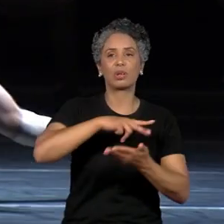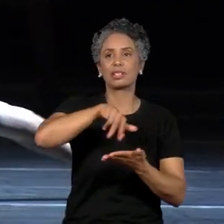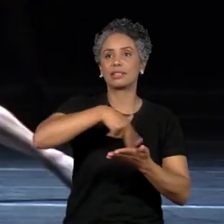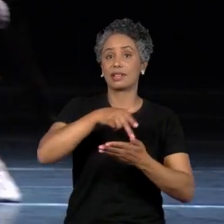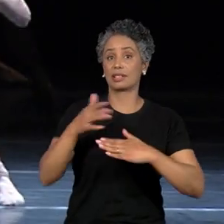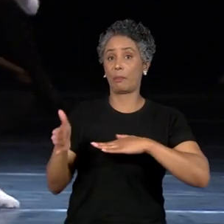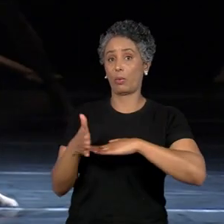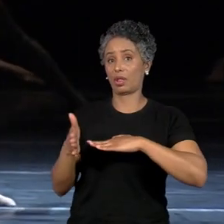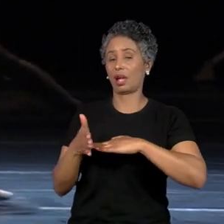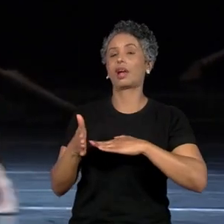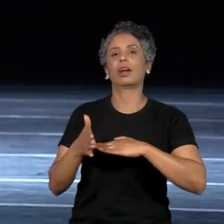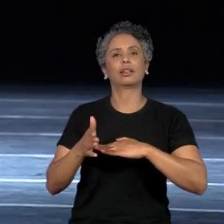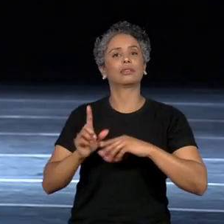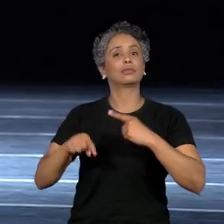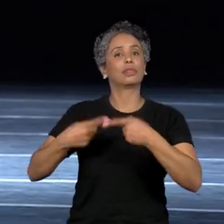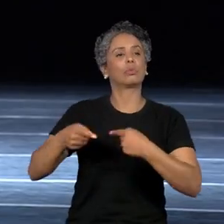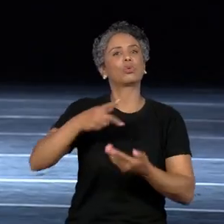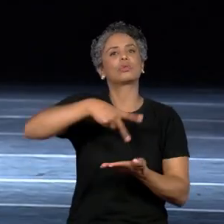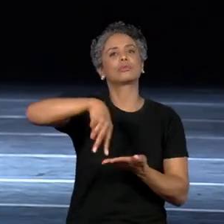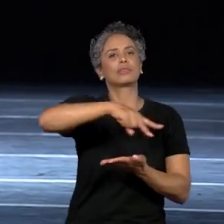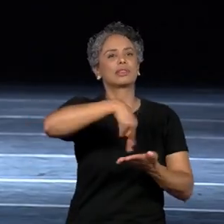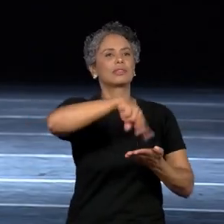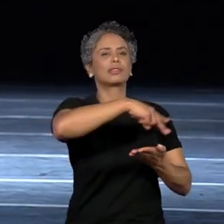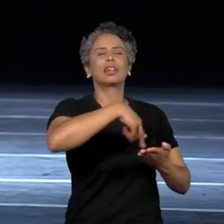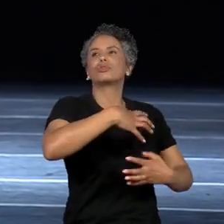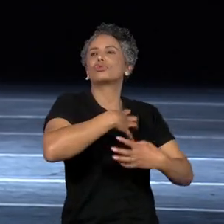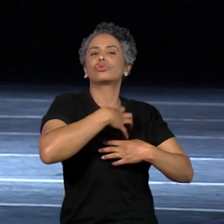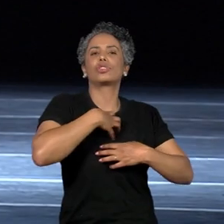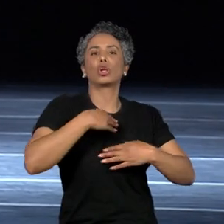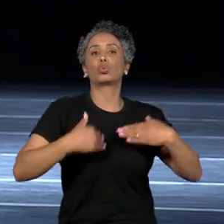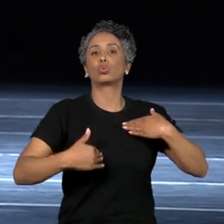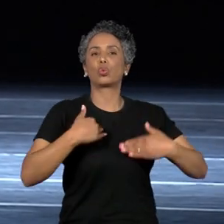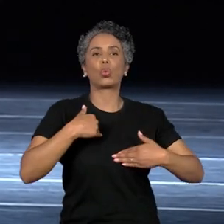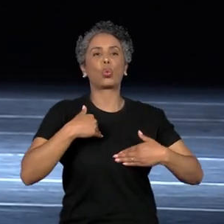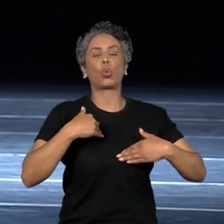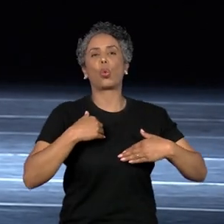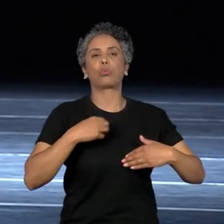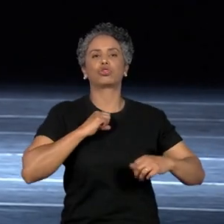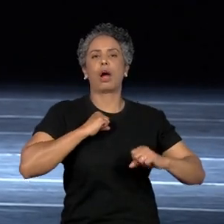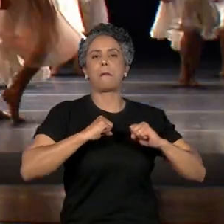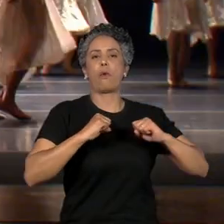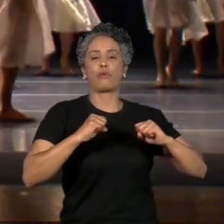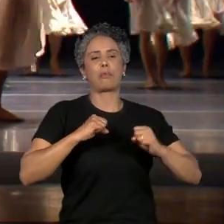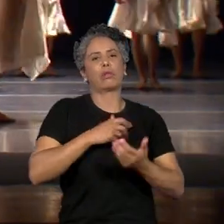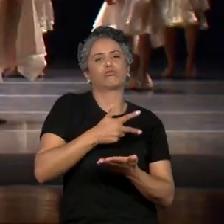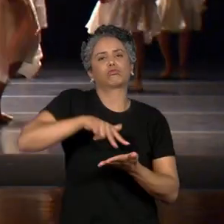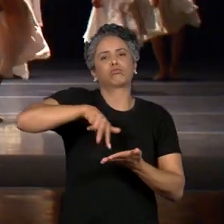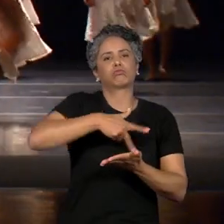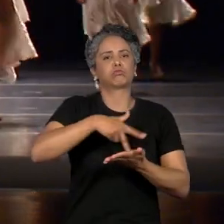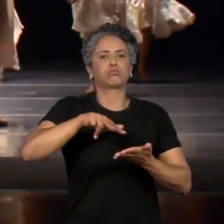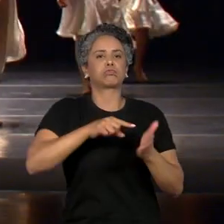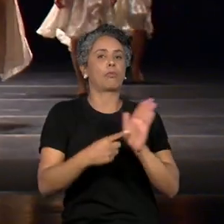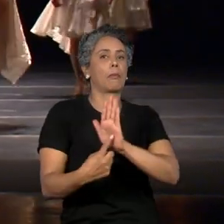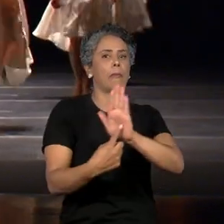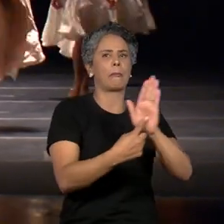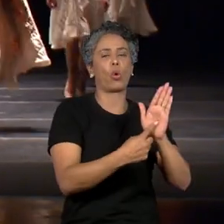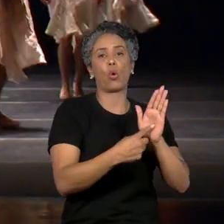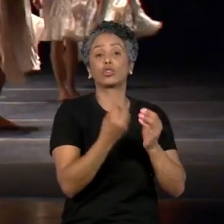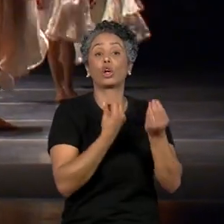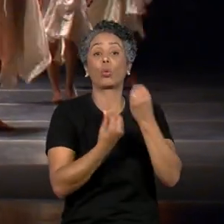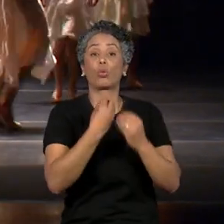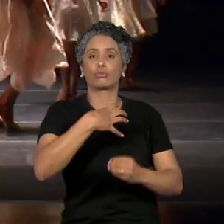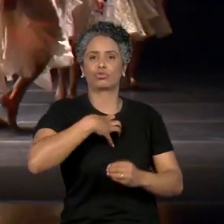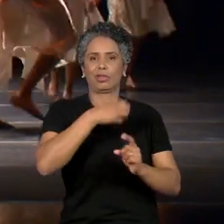aos dançarinos, permitindo movimentos inspirados no cotidiano ou coreografias que expressassem preocupações sociais,